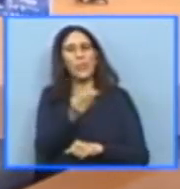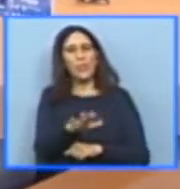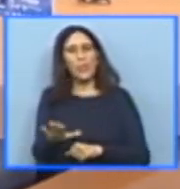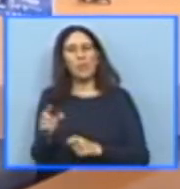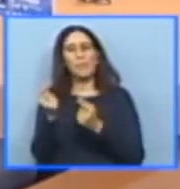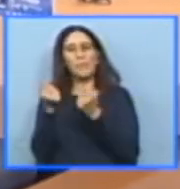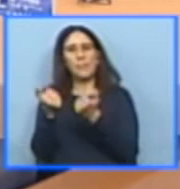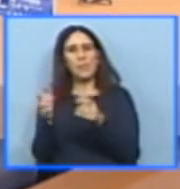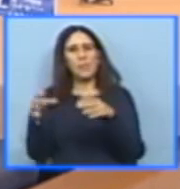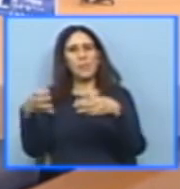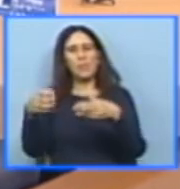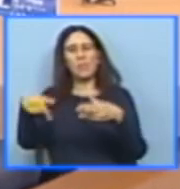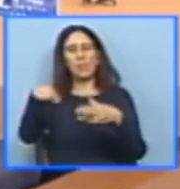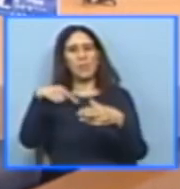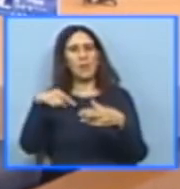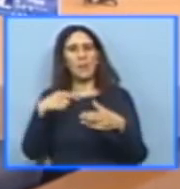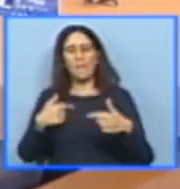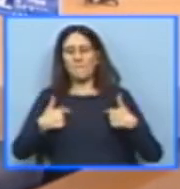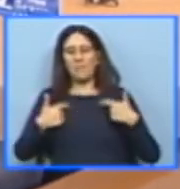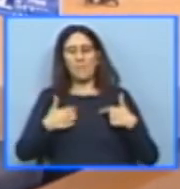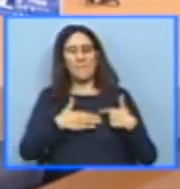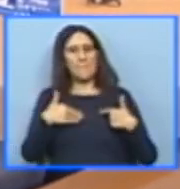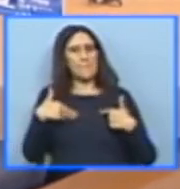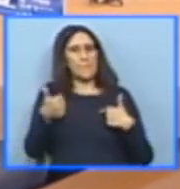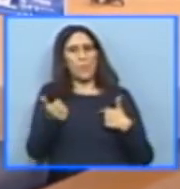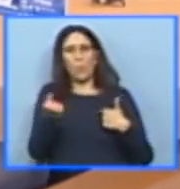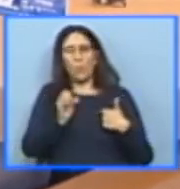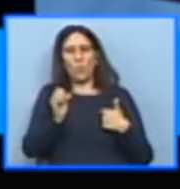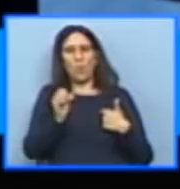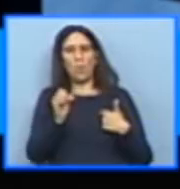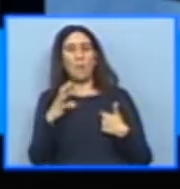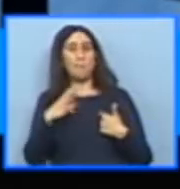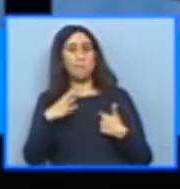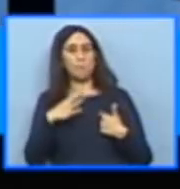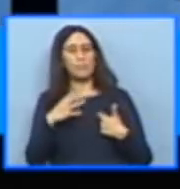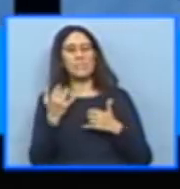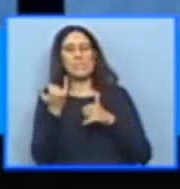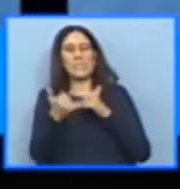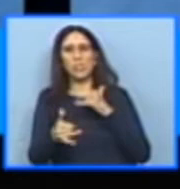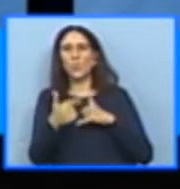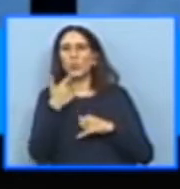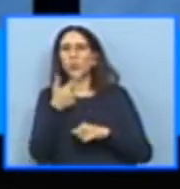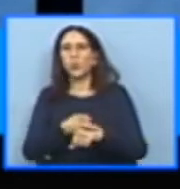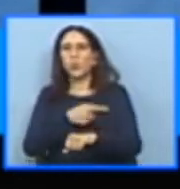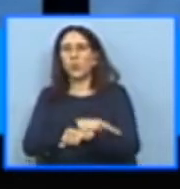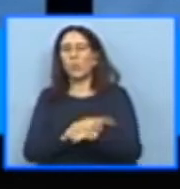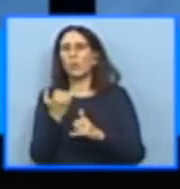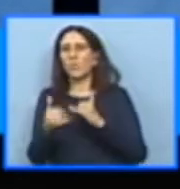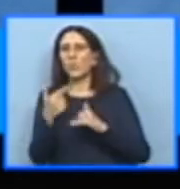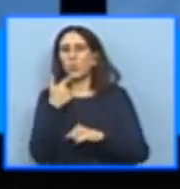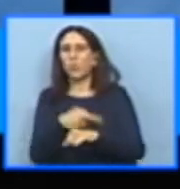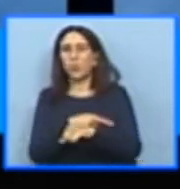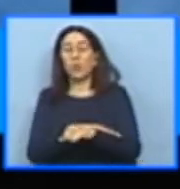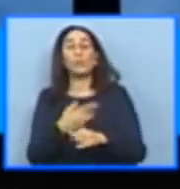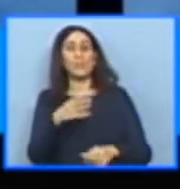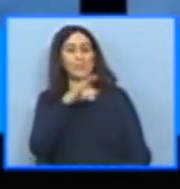crianças que não estão bem com elas próprias e encontram no risco excessivo, porque